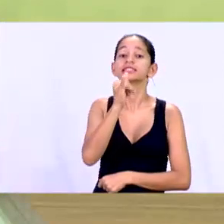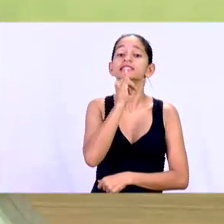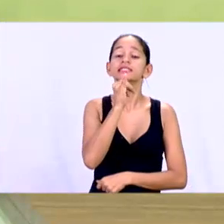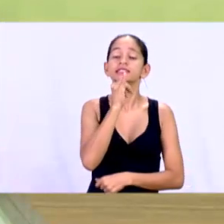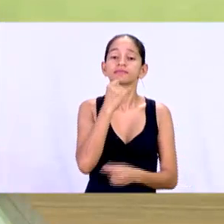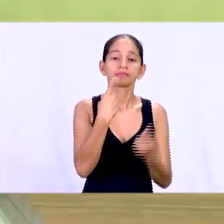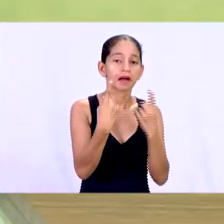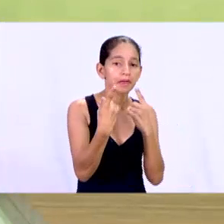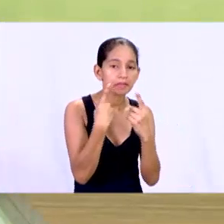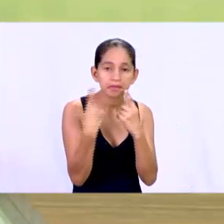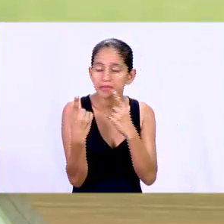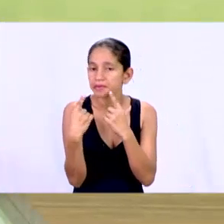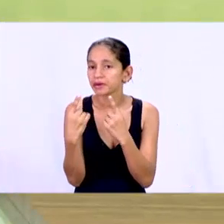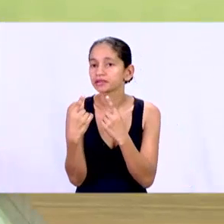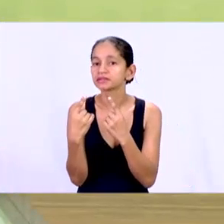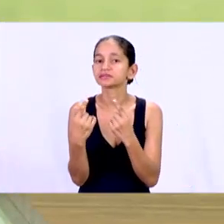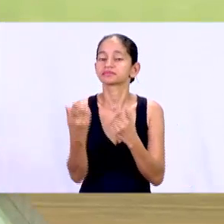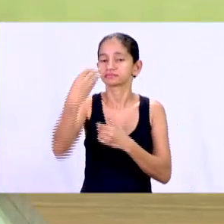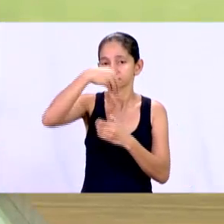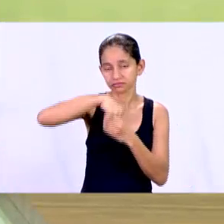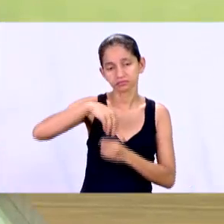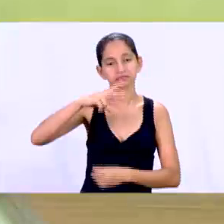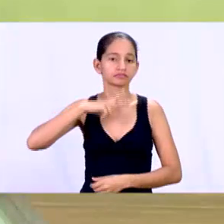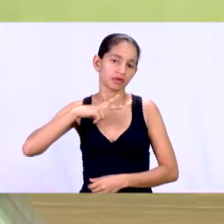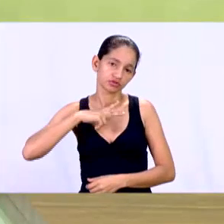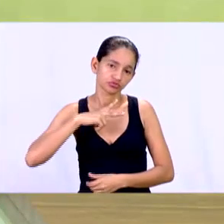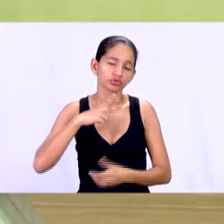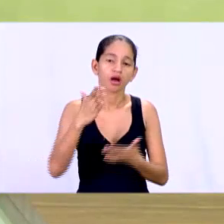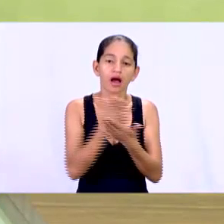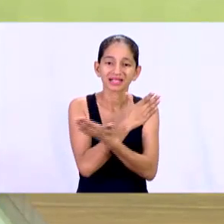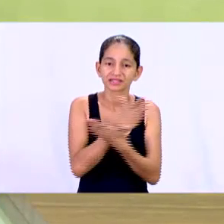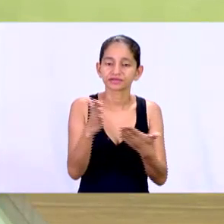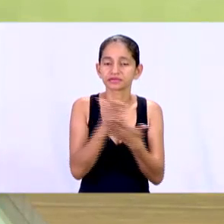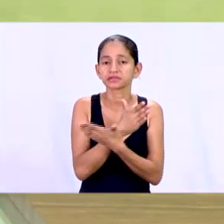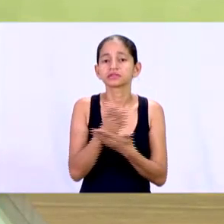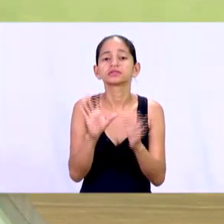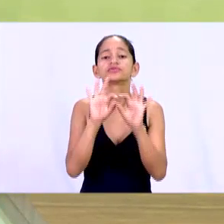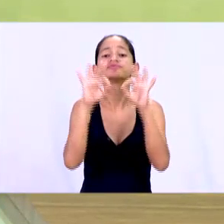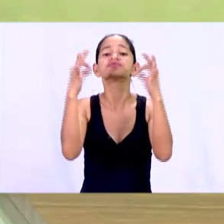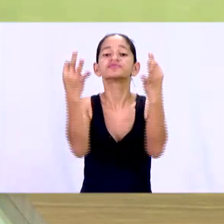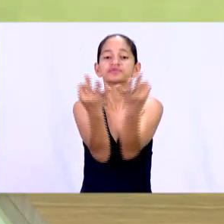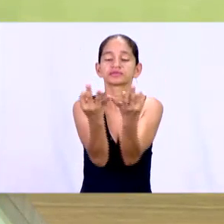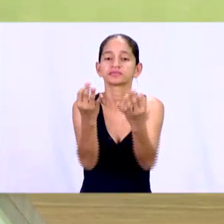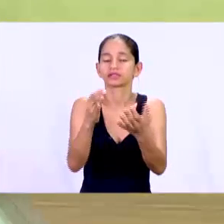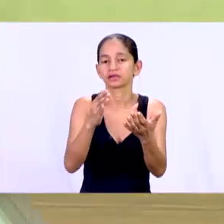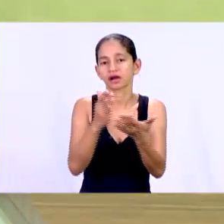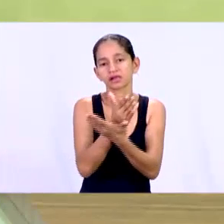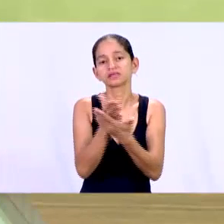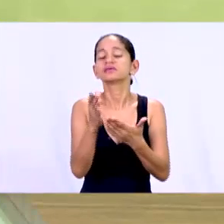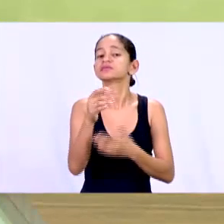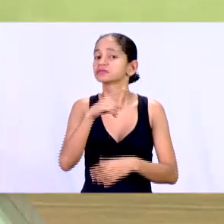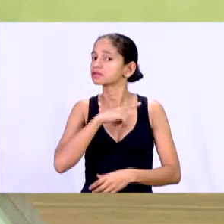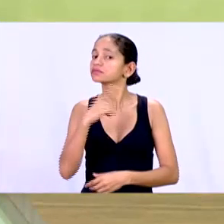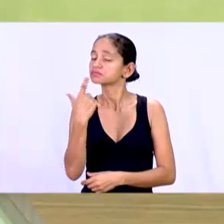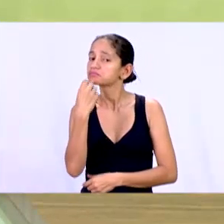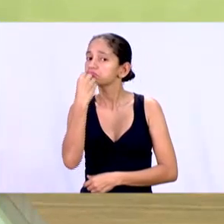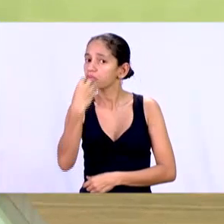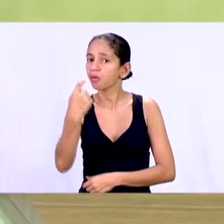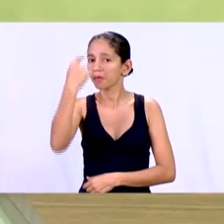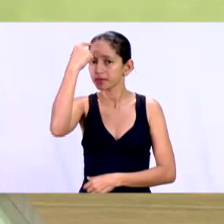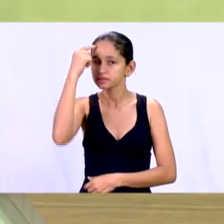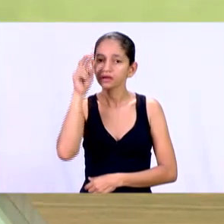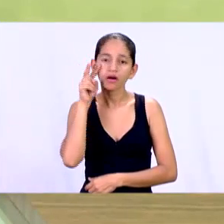relações interpessoais, pessoais, ou mesmo nossas relações em família. Né? É interessante nós pensarmos nisso o